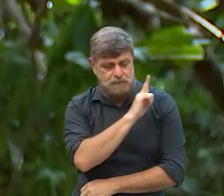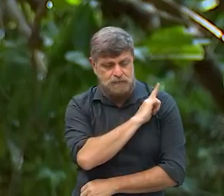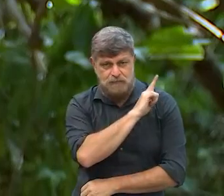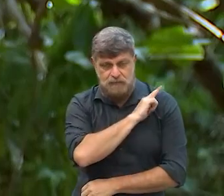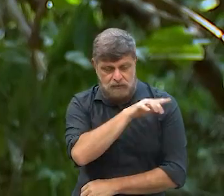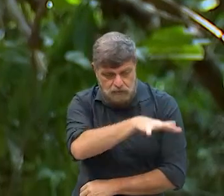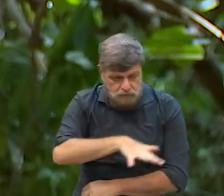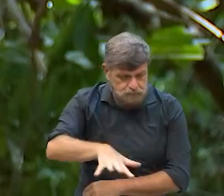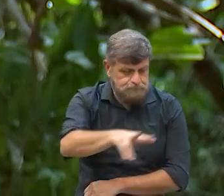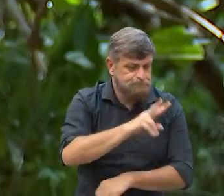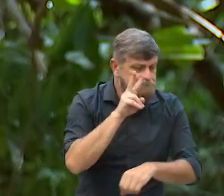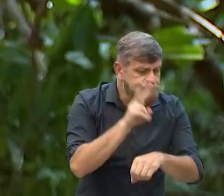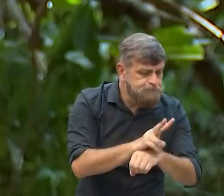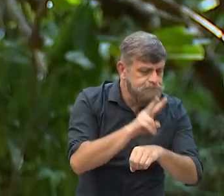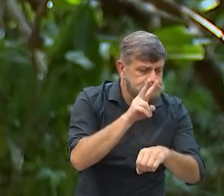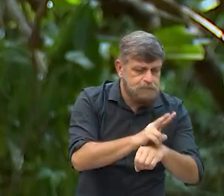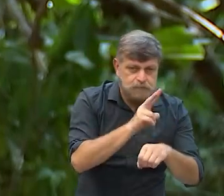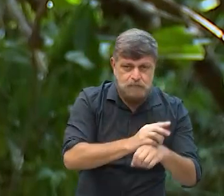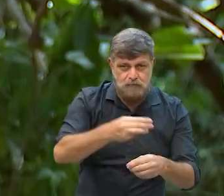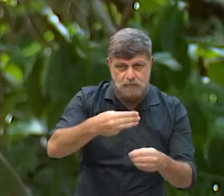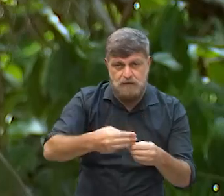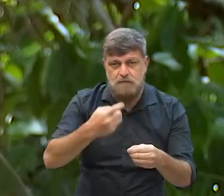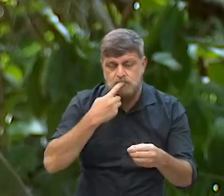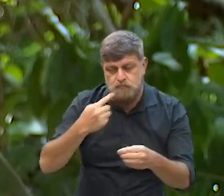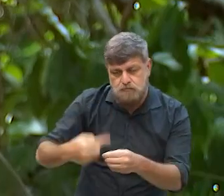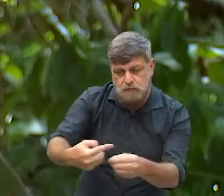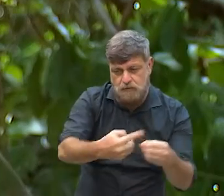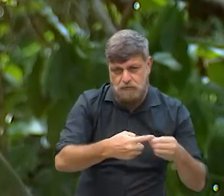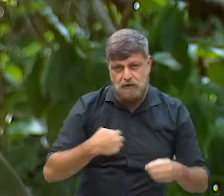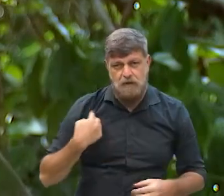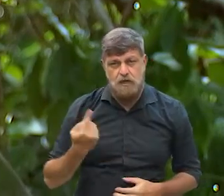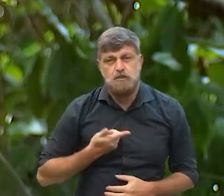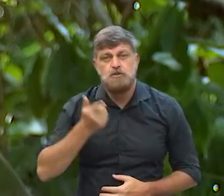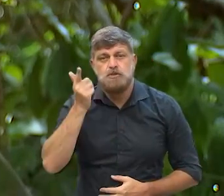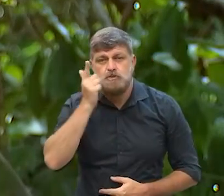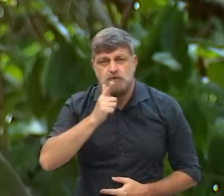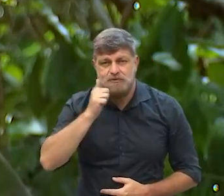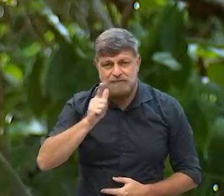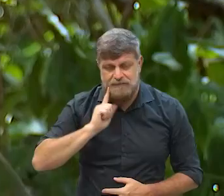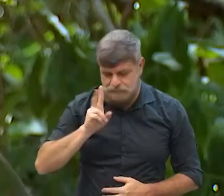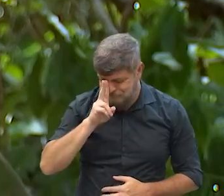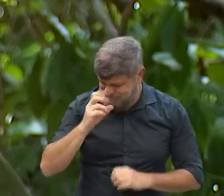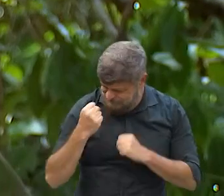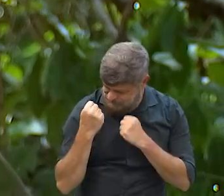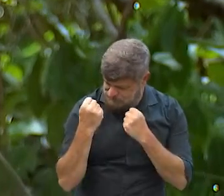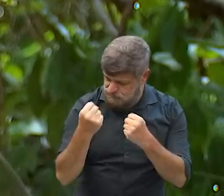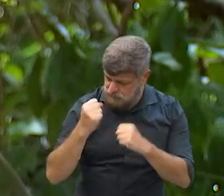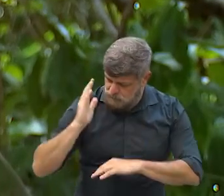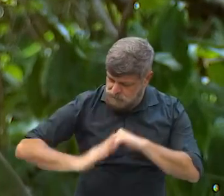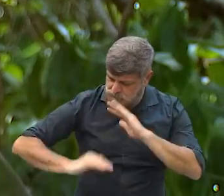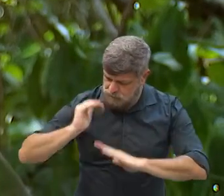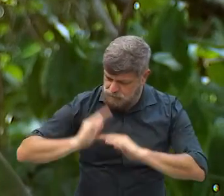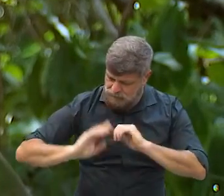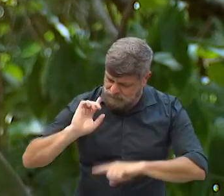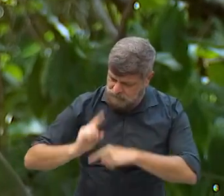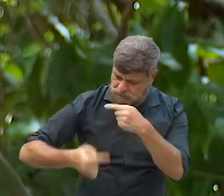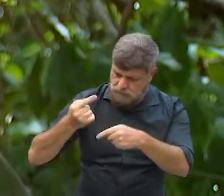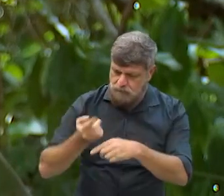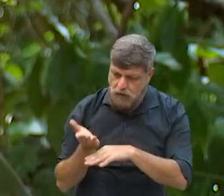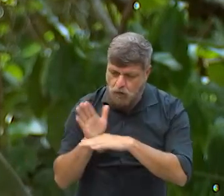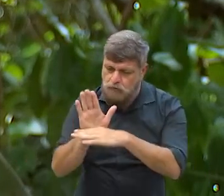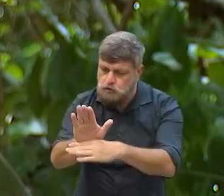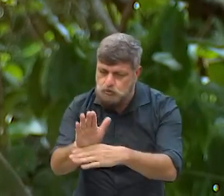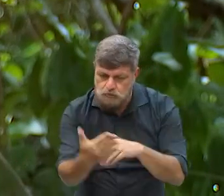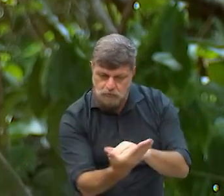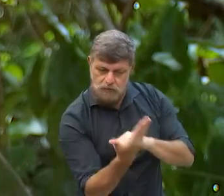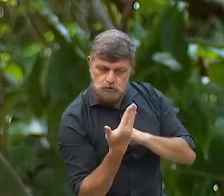desses espaços numa região metropolitana. A gente consegue potencializar as ações, uma vez que um ajuda o outro, a